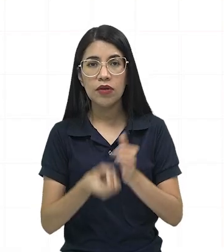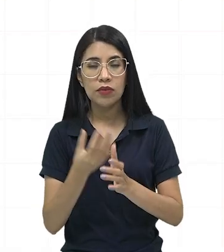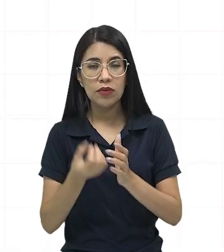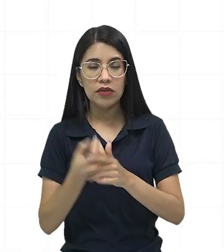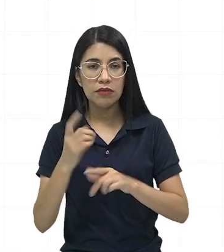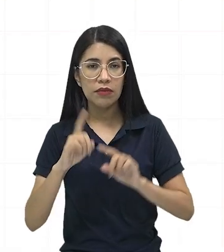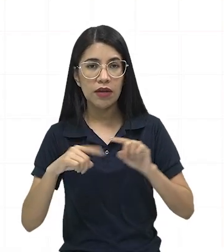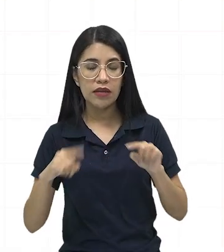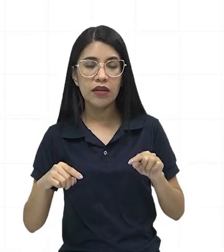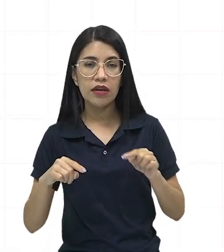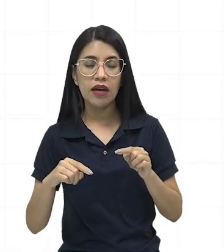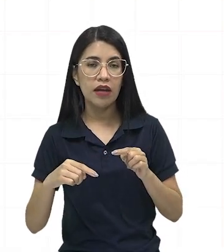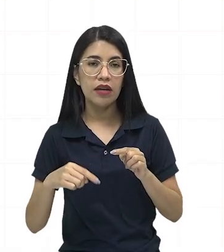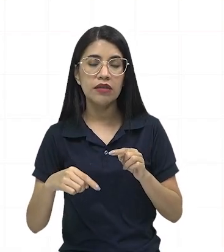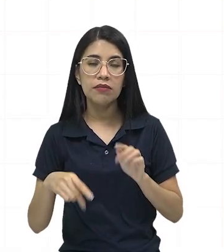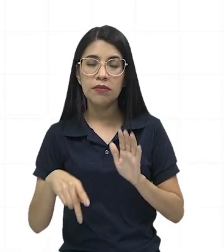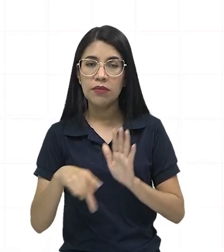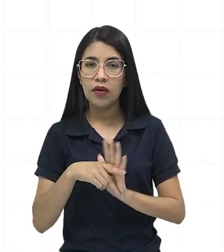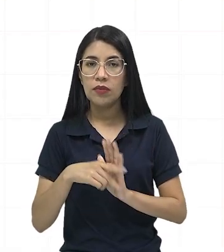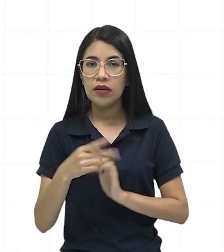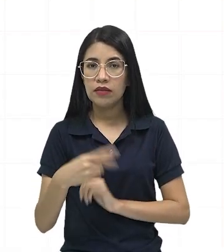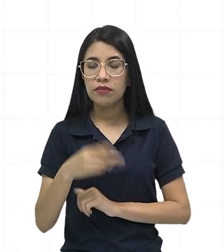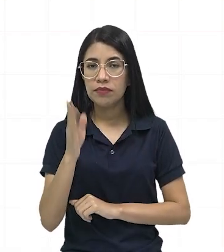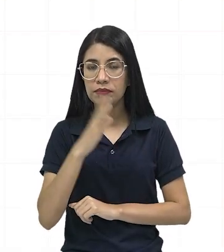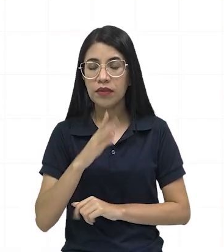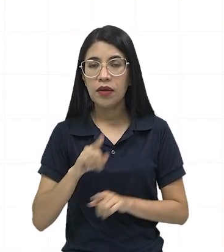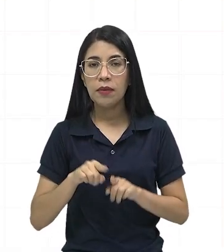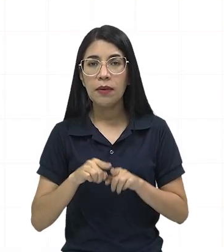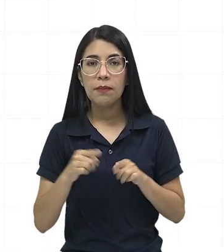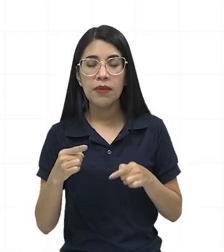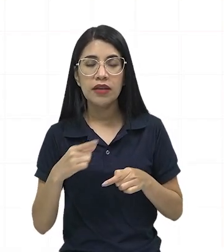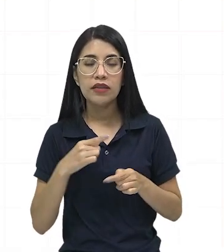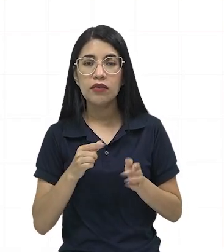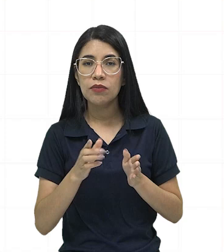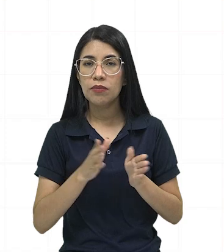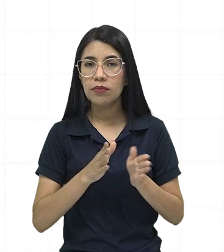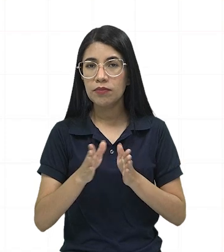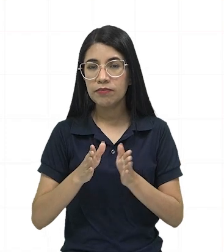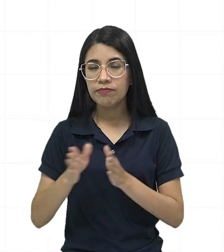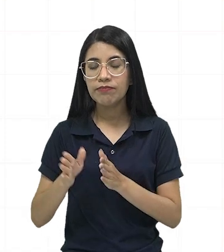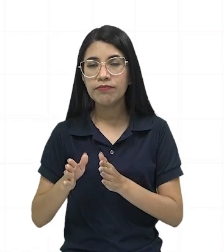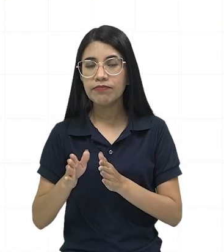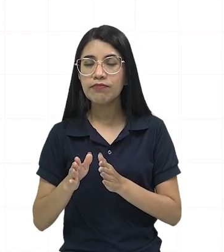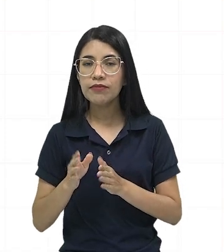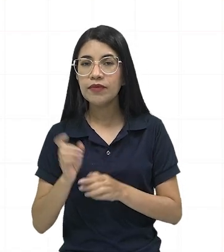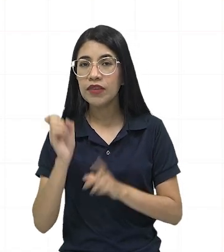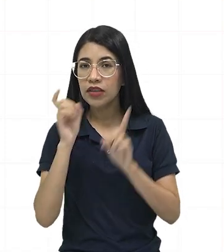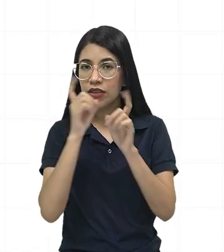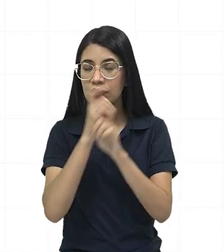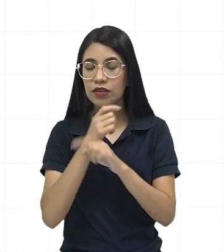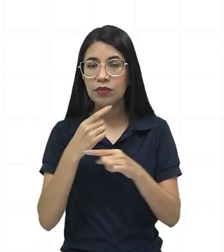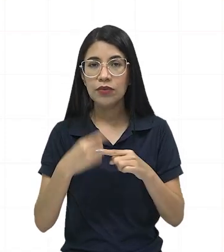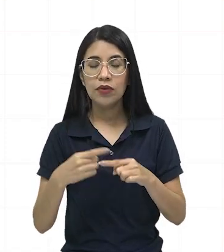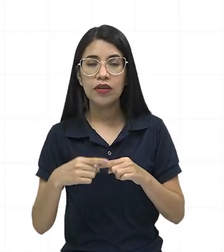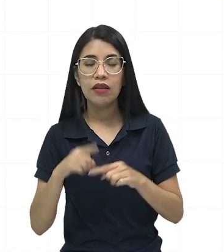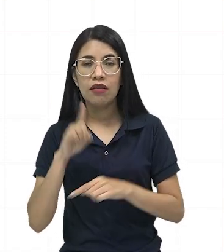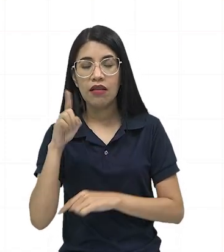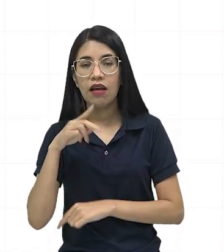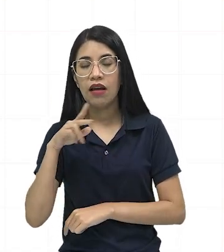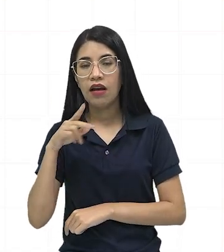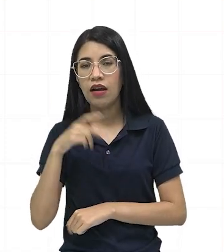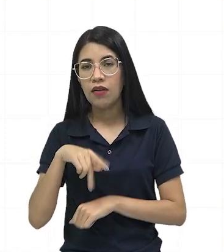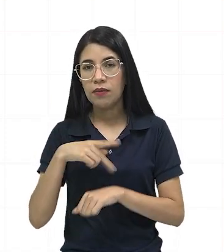essas mercadorias manufaturadas. Contudo, vai ser um processo fraco, né, mesmo porque a Inglaterra ela